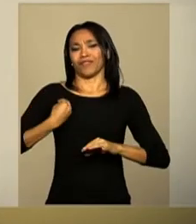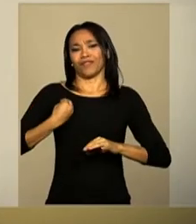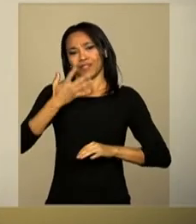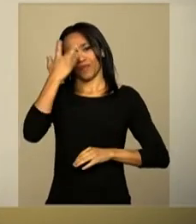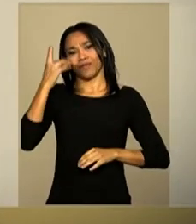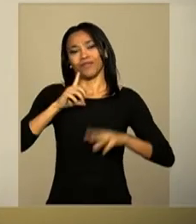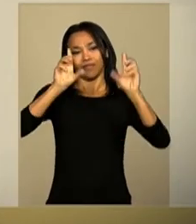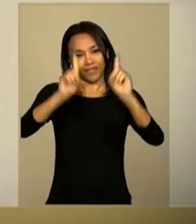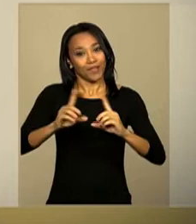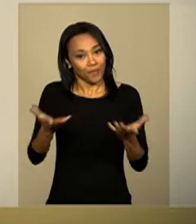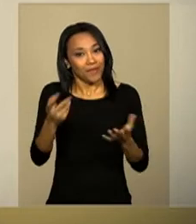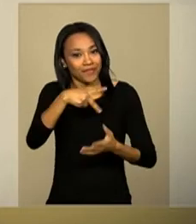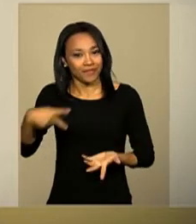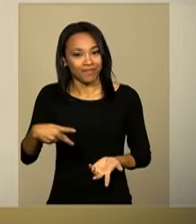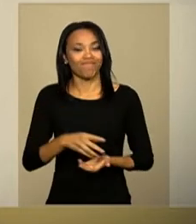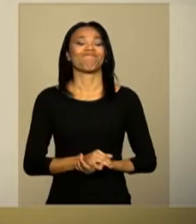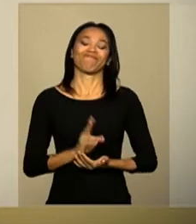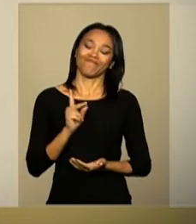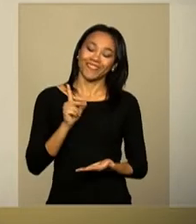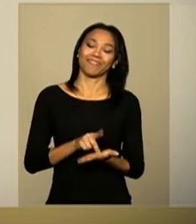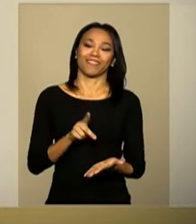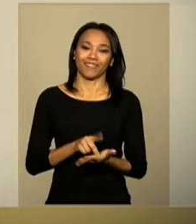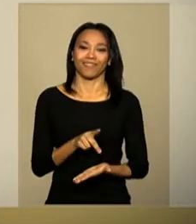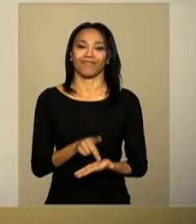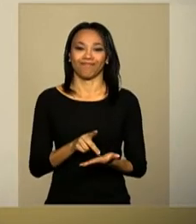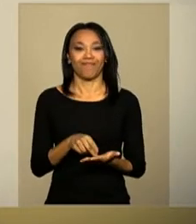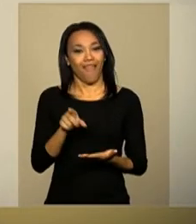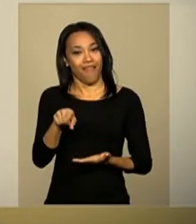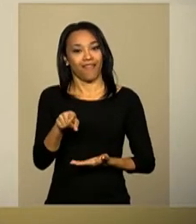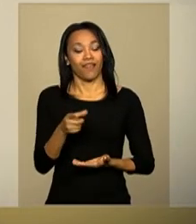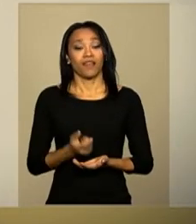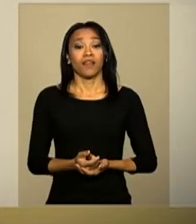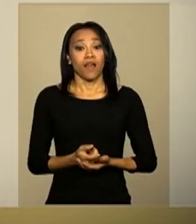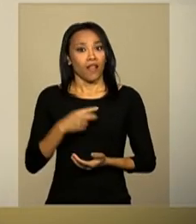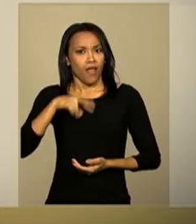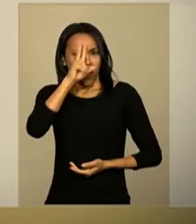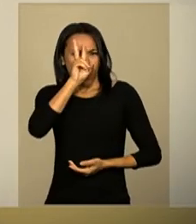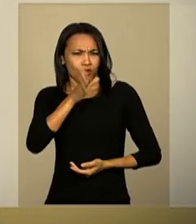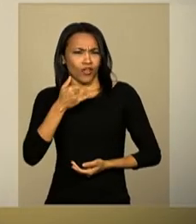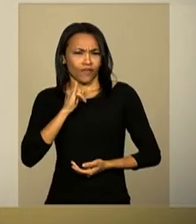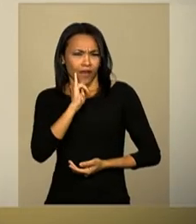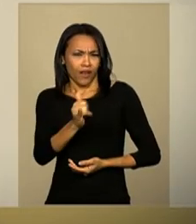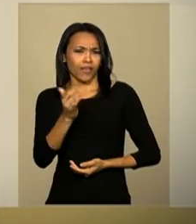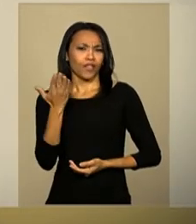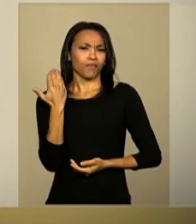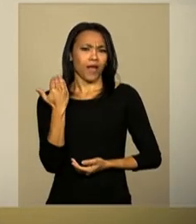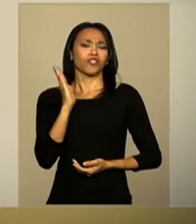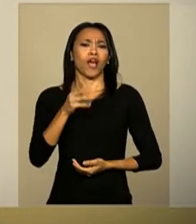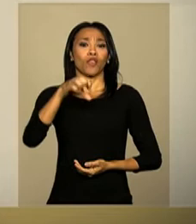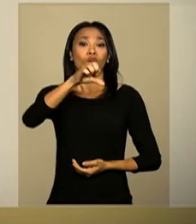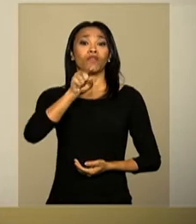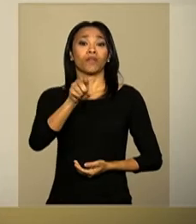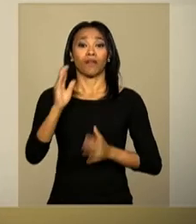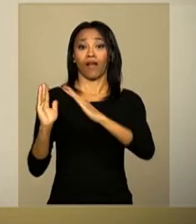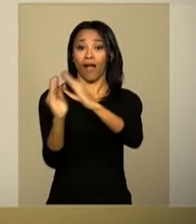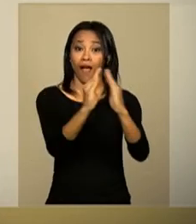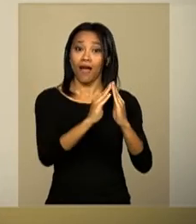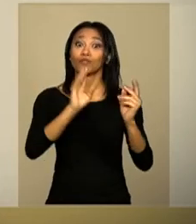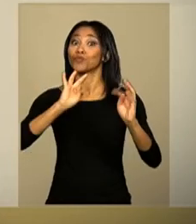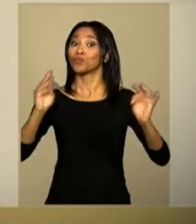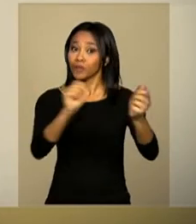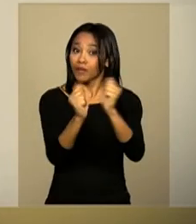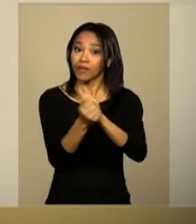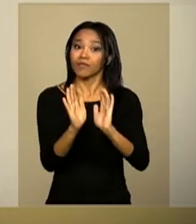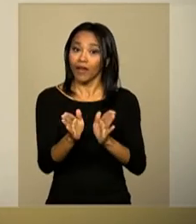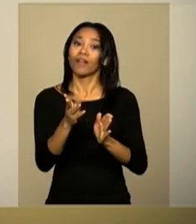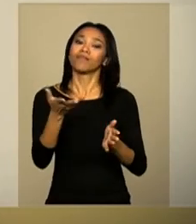vida das pessoas com deficiência não representa É verdade viu Max É isso aí lembra que eu te falei que nós já entregamos 9 mil casas totalmente